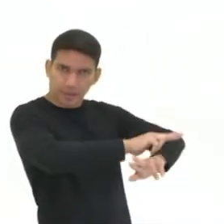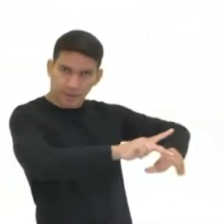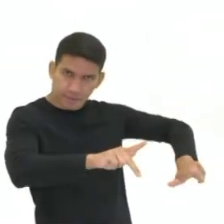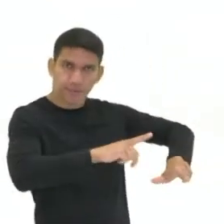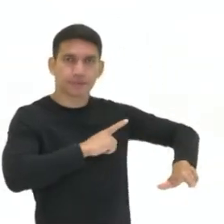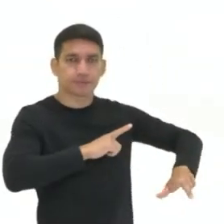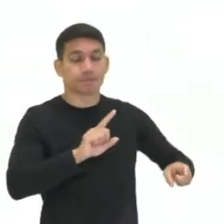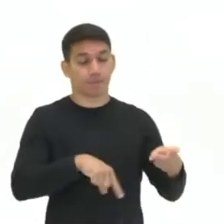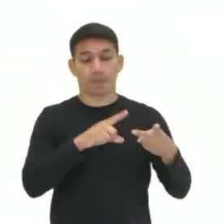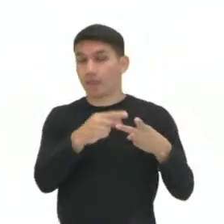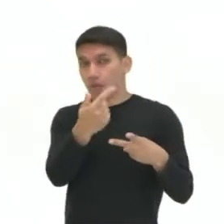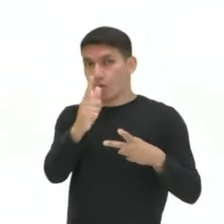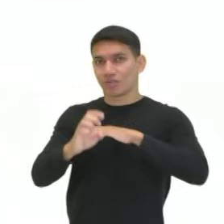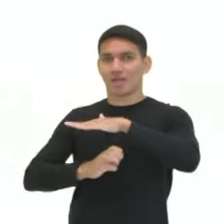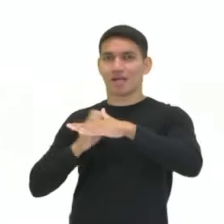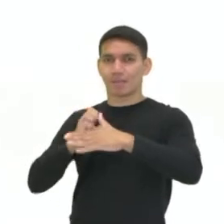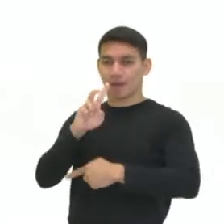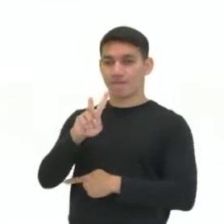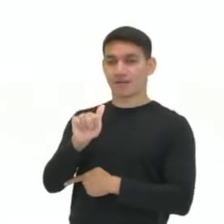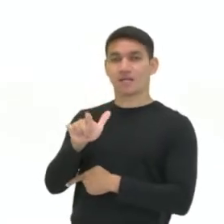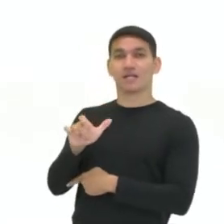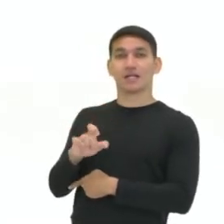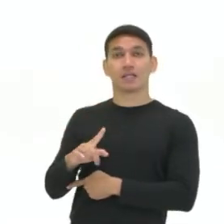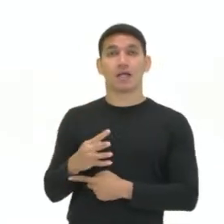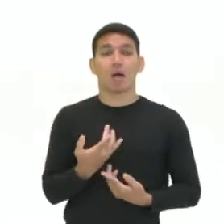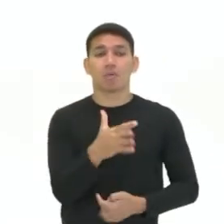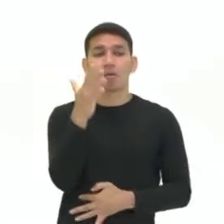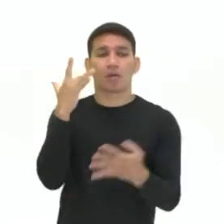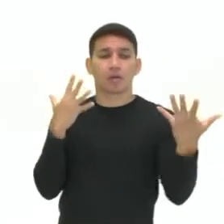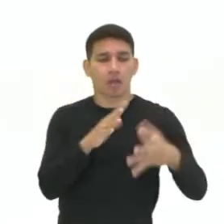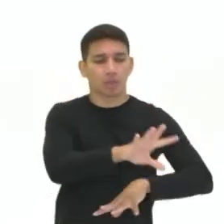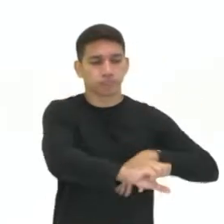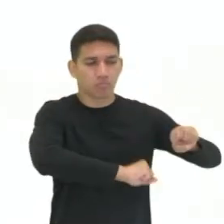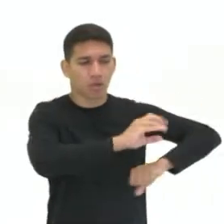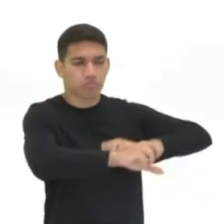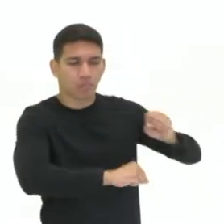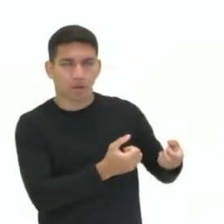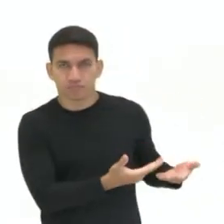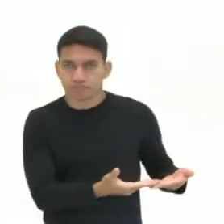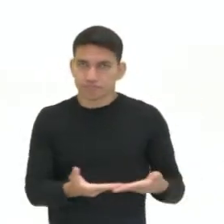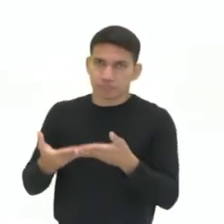criada, explorava da natureza, como o manganês, o